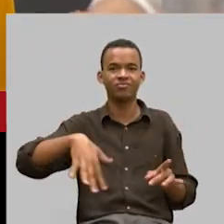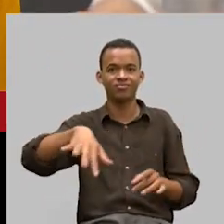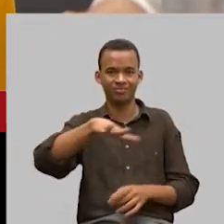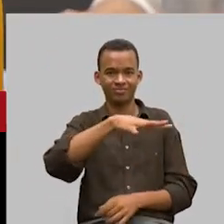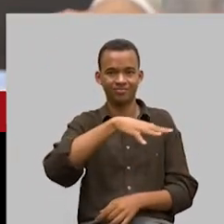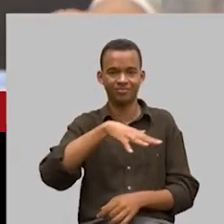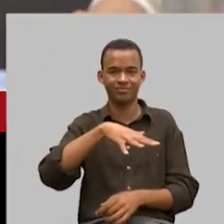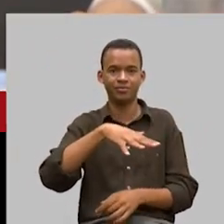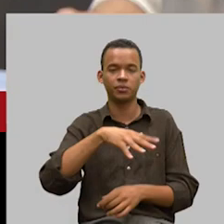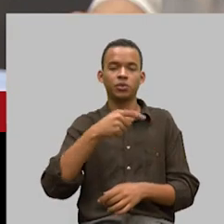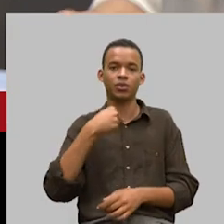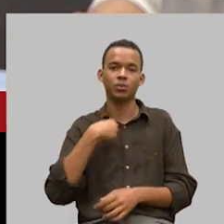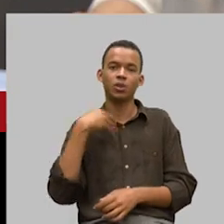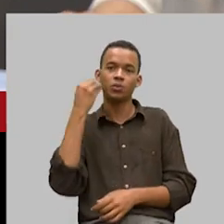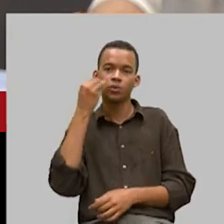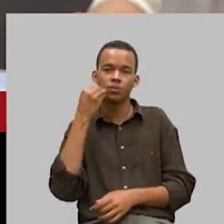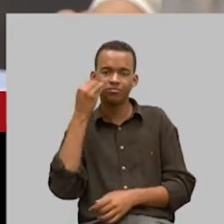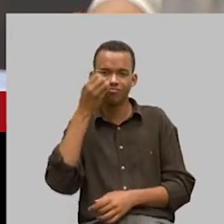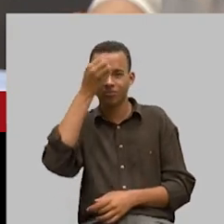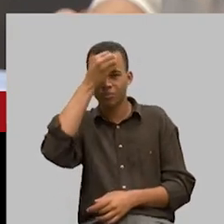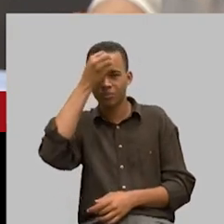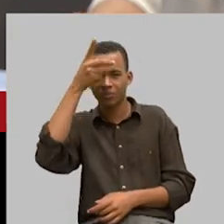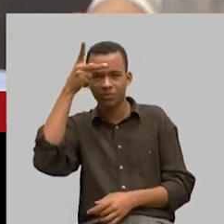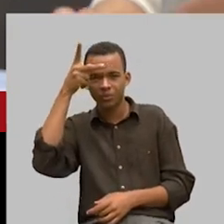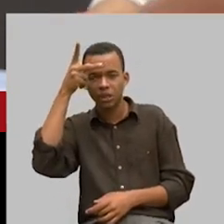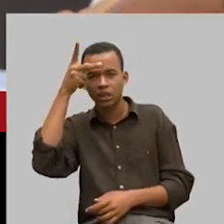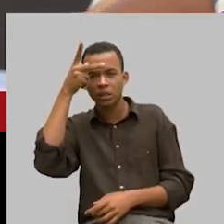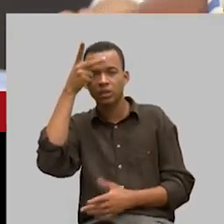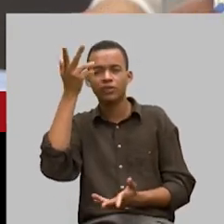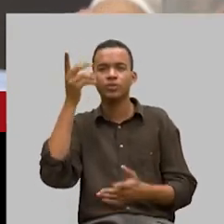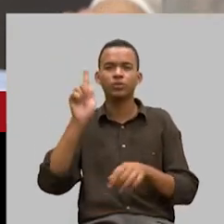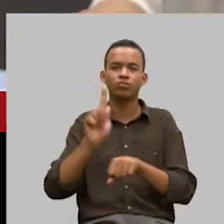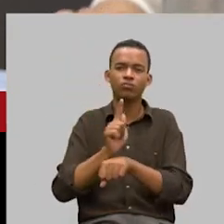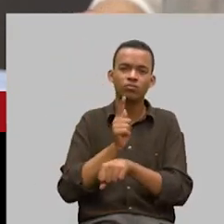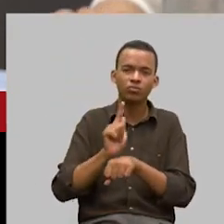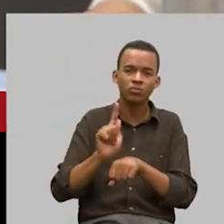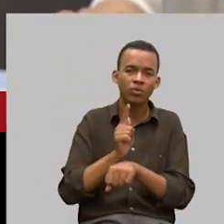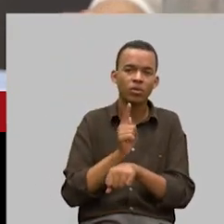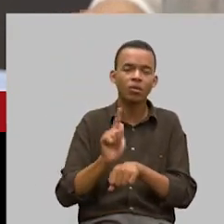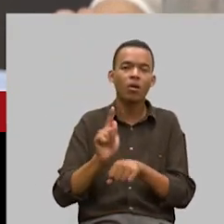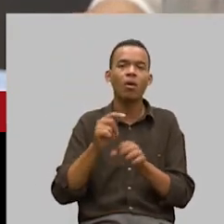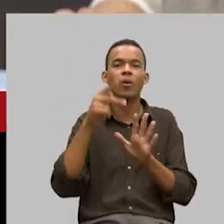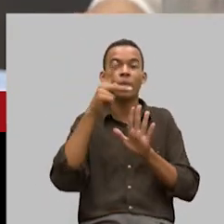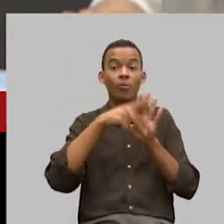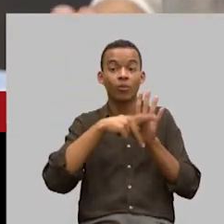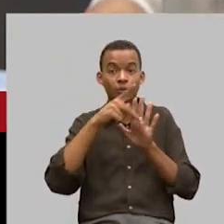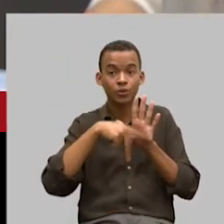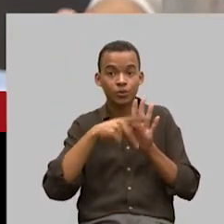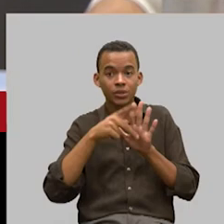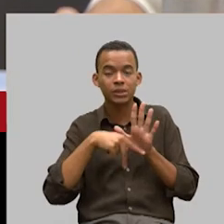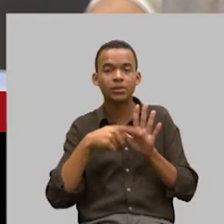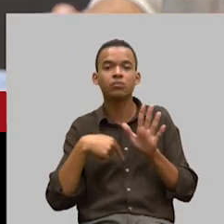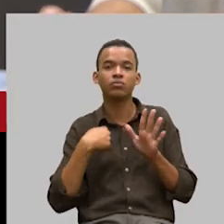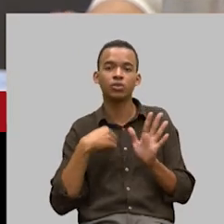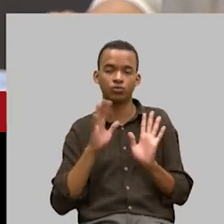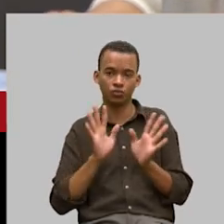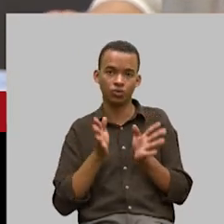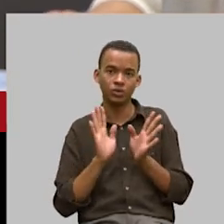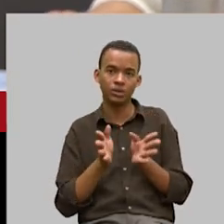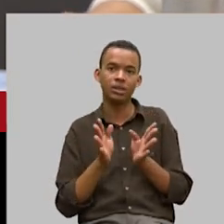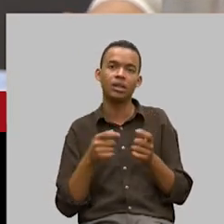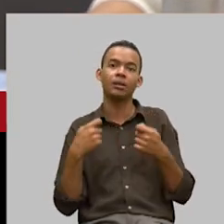em gestão né e assessorando as as asos projetos de algumas vezes a gente sabe que o desafio é a tal da